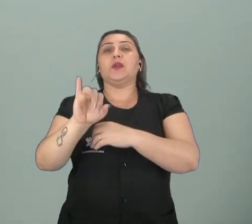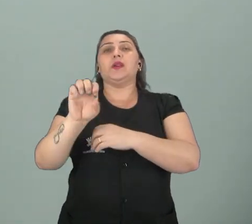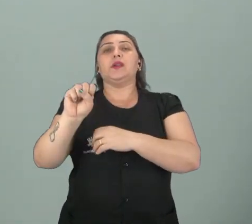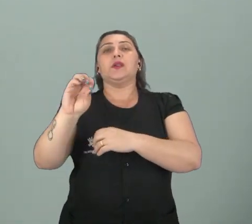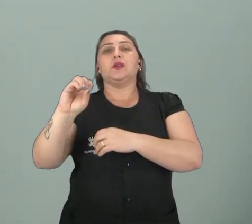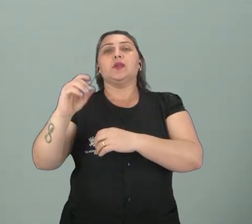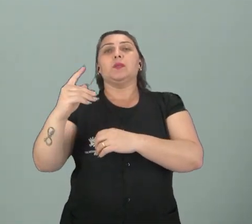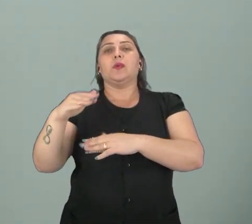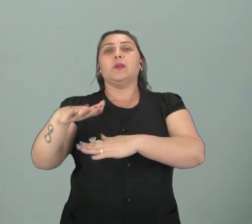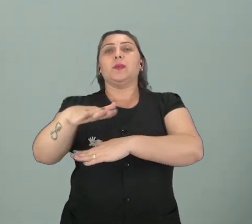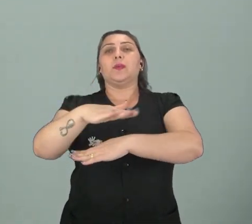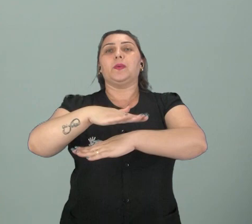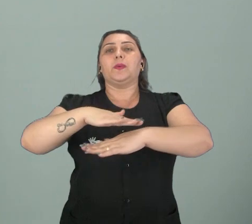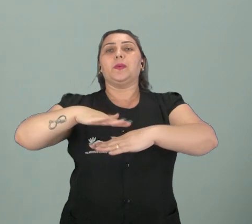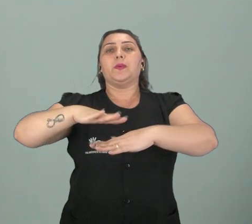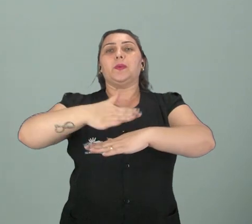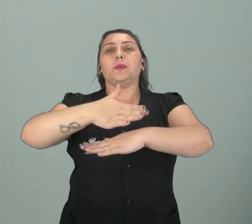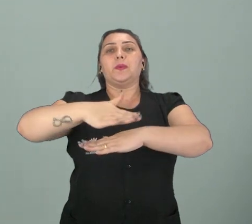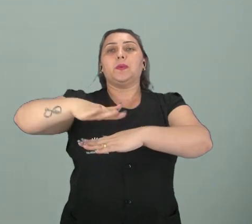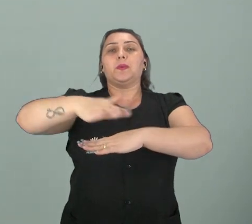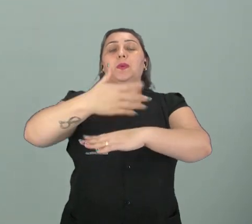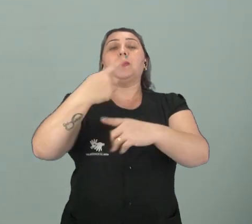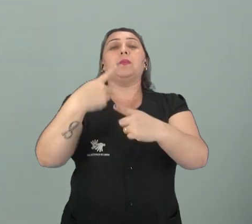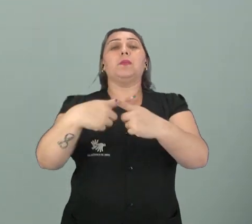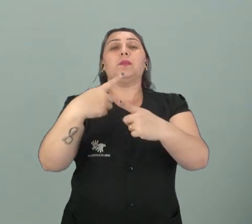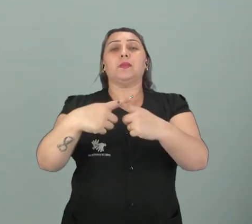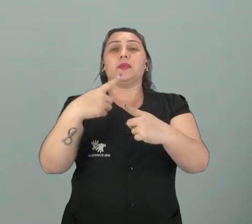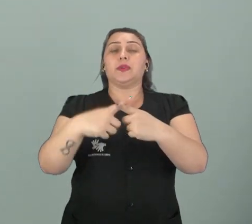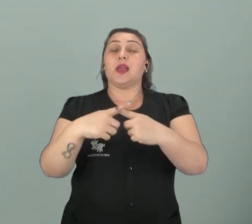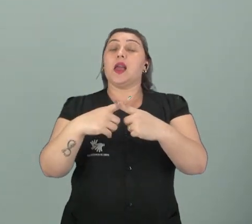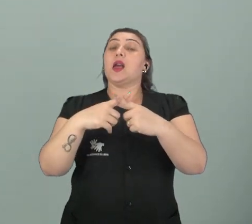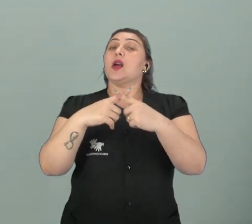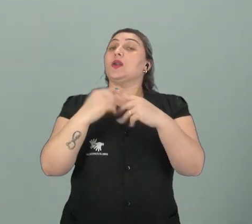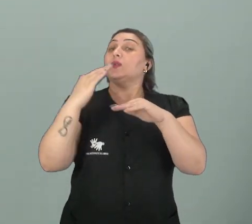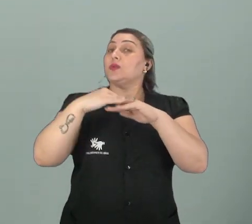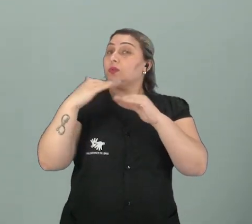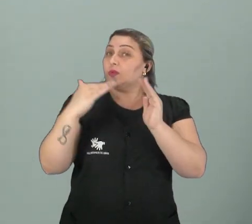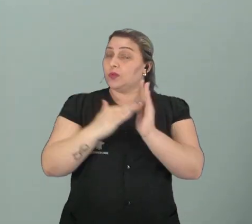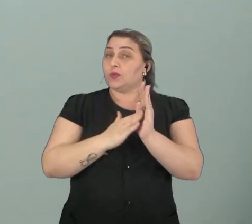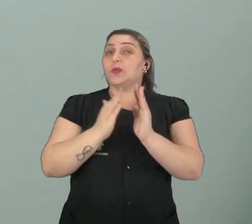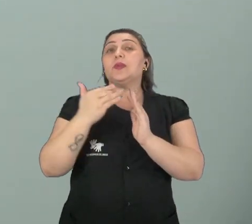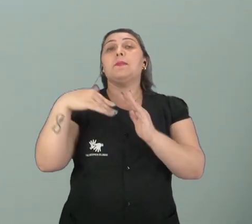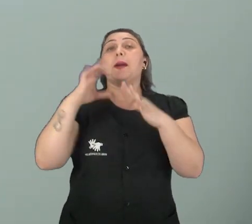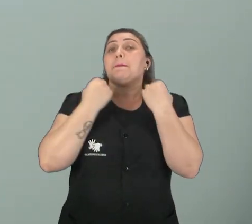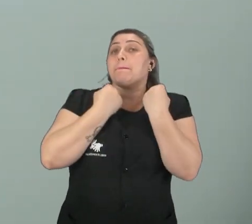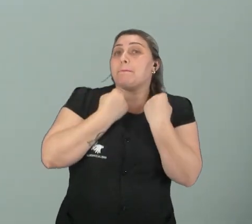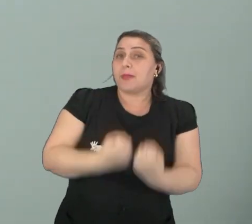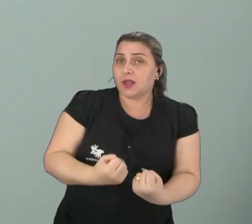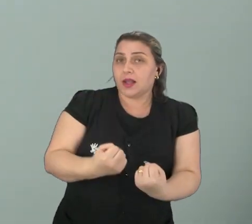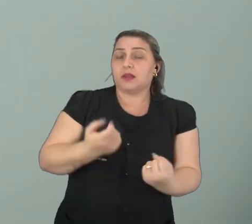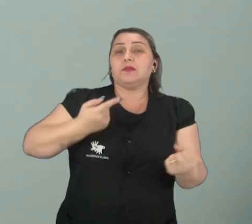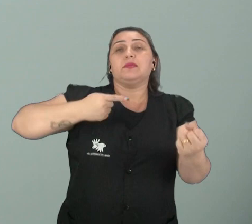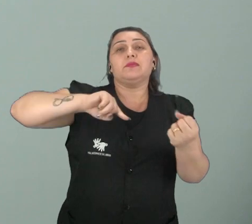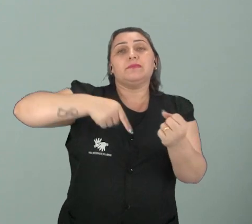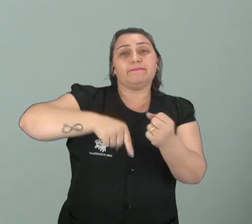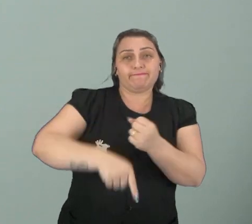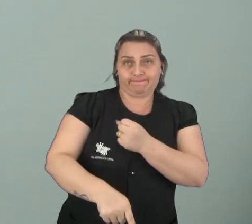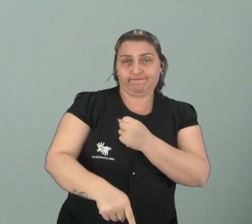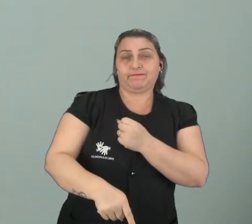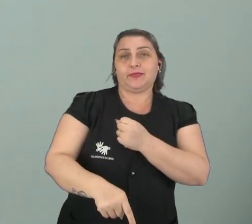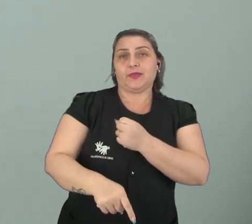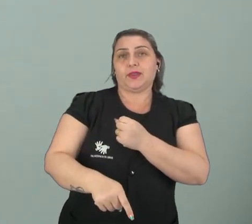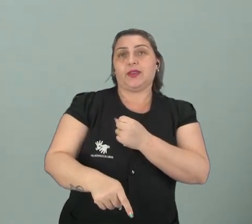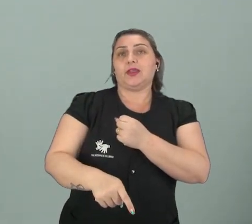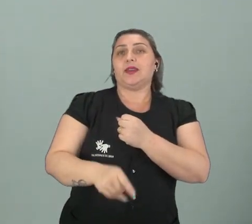Vai afundar. Por que isso acontece? Porque tudo aquilo que é mais denso tende a afundar e o que